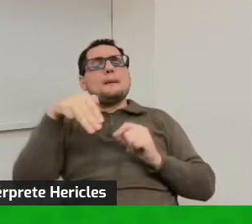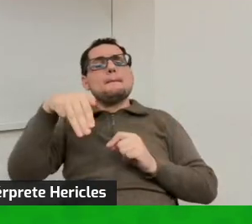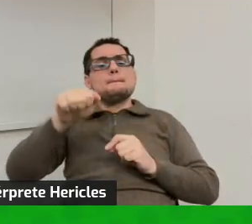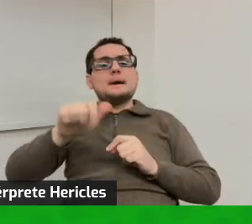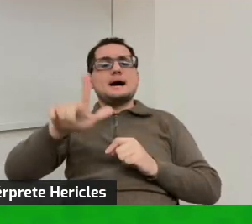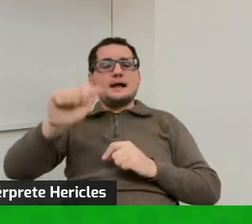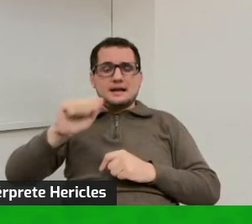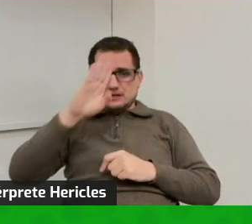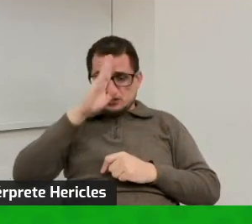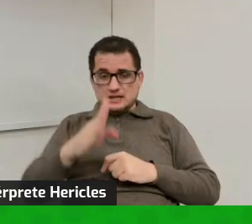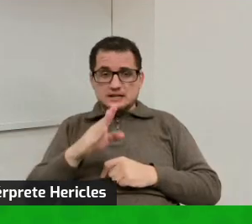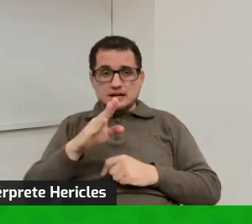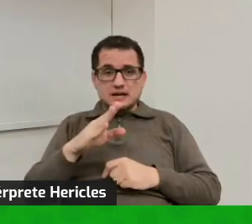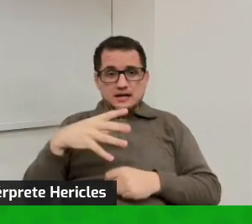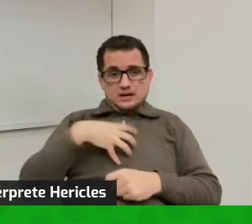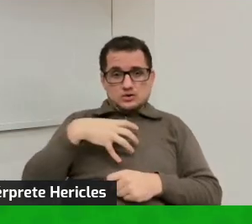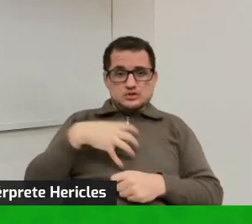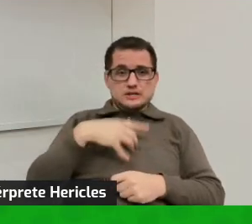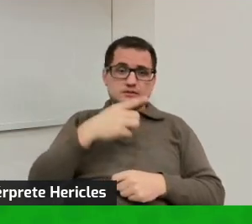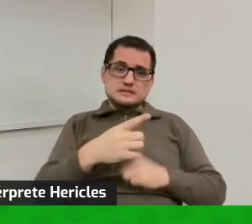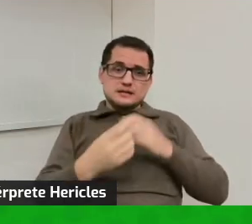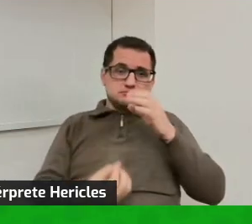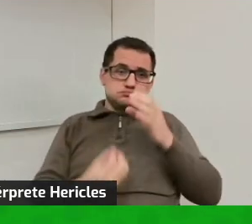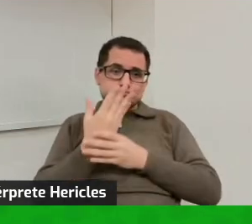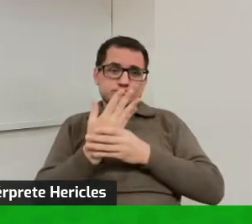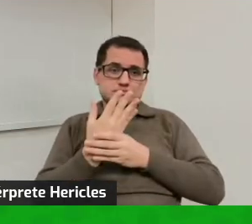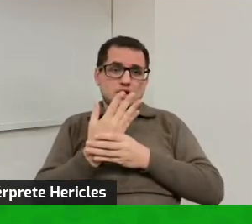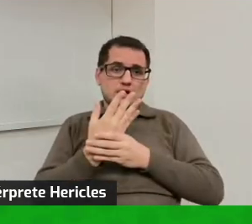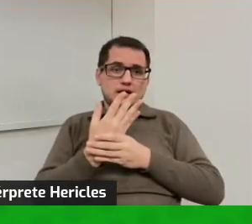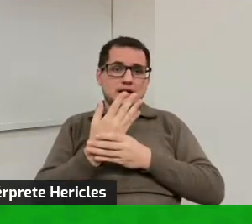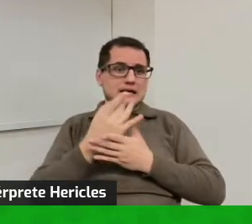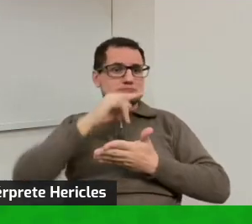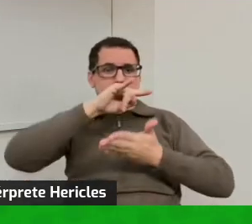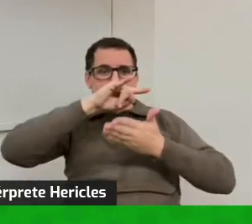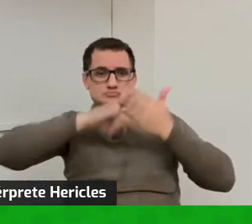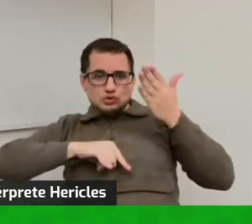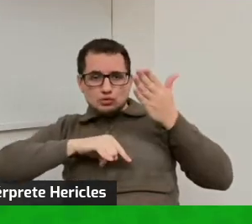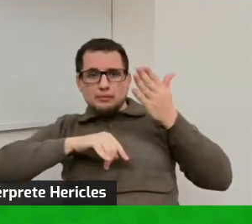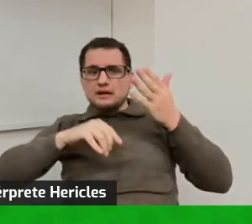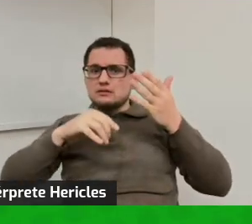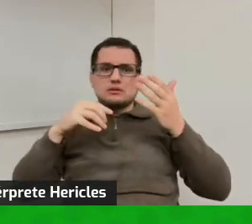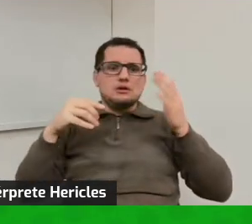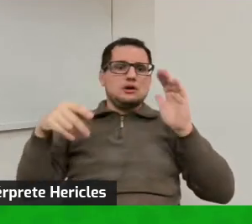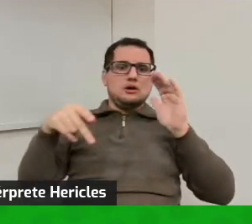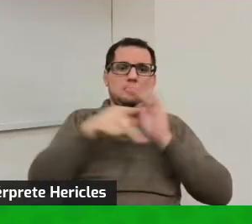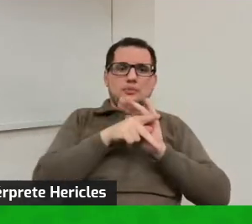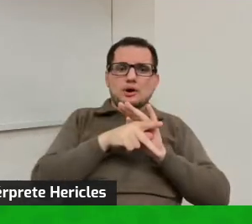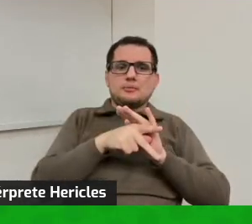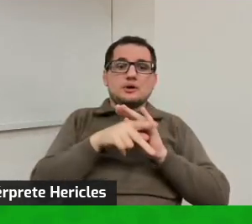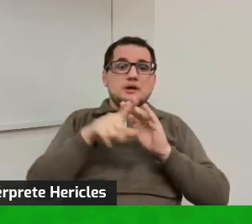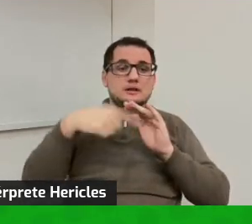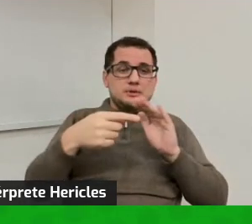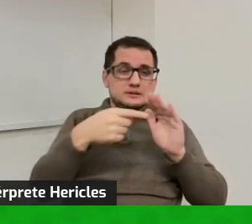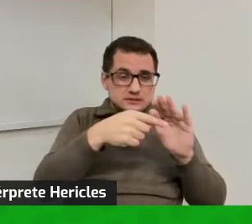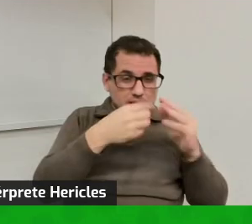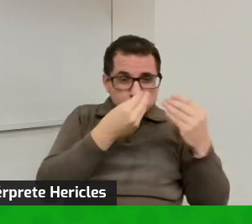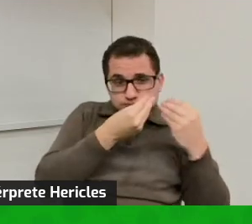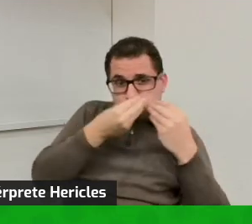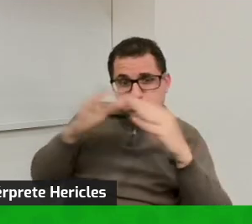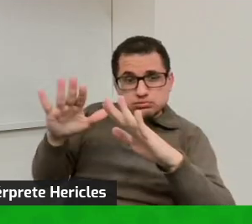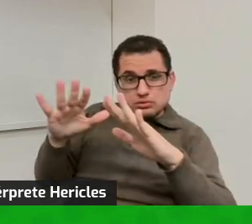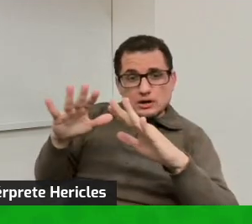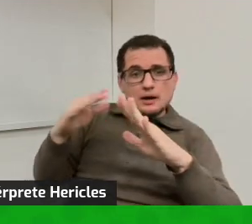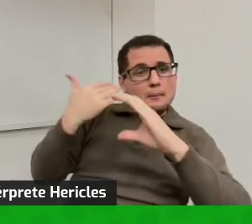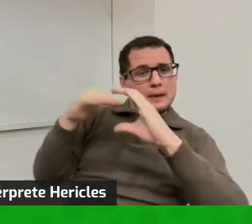personalizados de uma só vez. Então, você despacha de uma vez. Seja encaminhar um e-mail para todo mundo, com os dados de cada um específico,